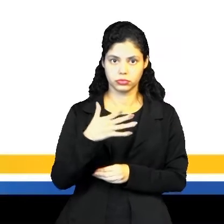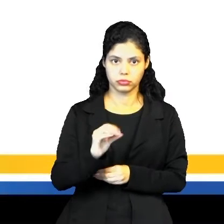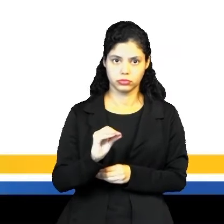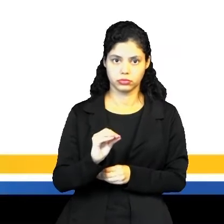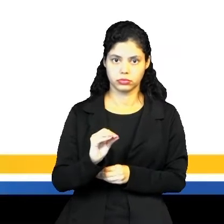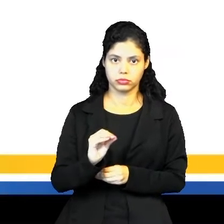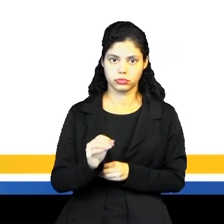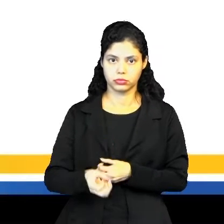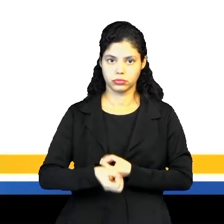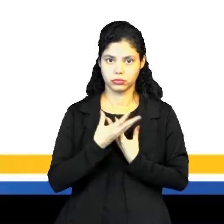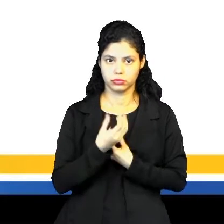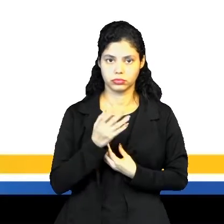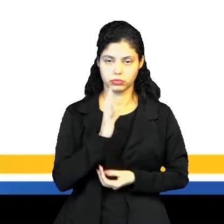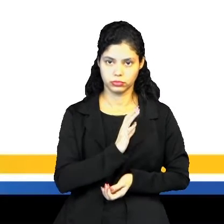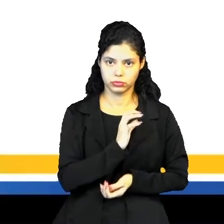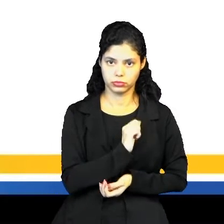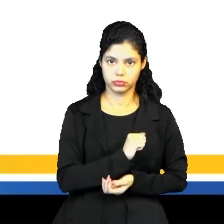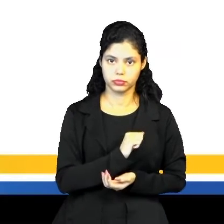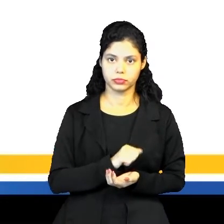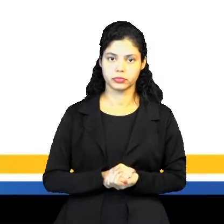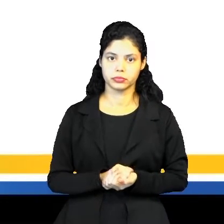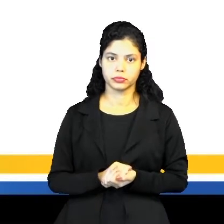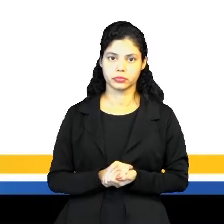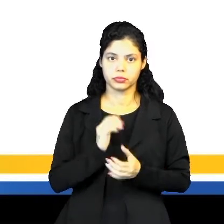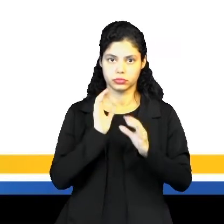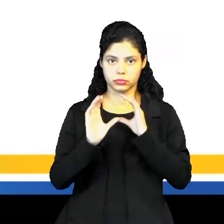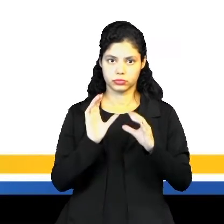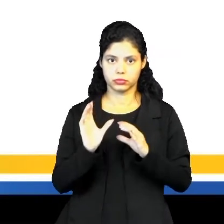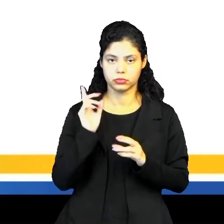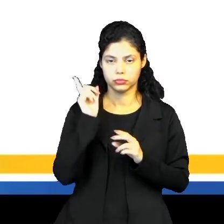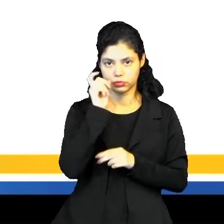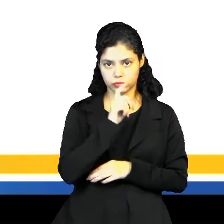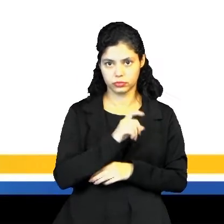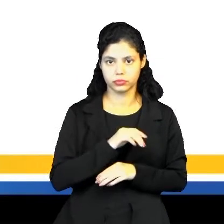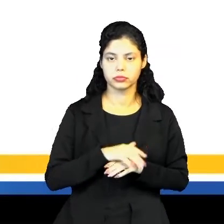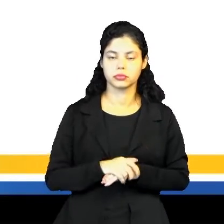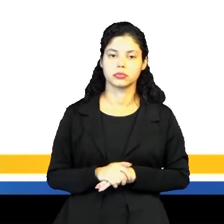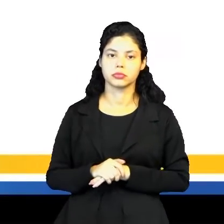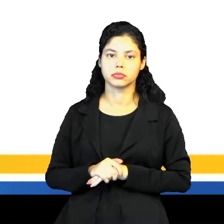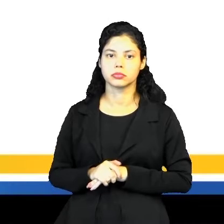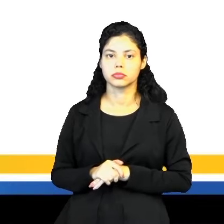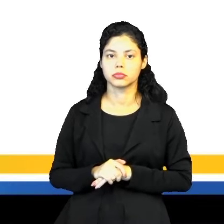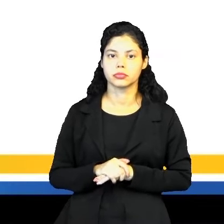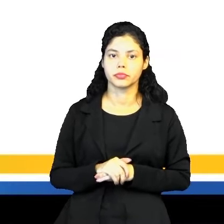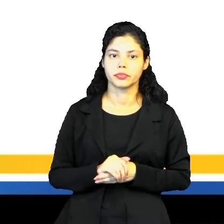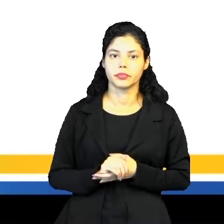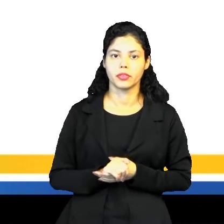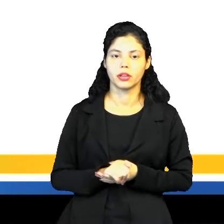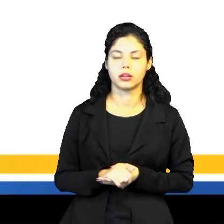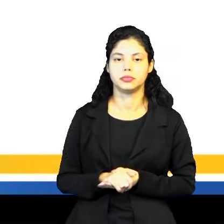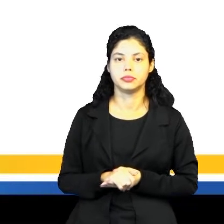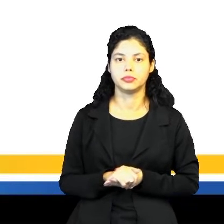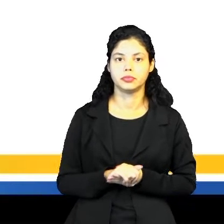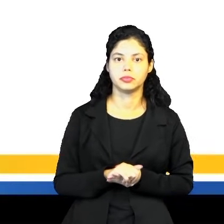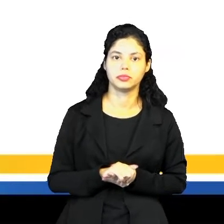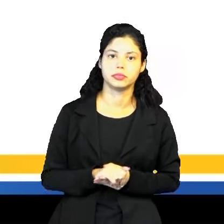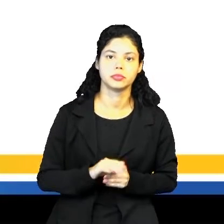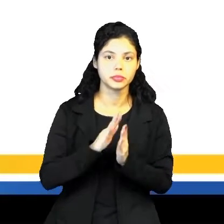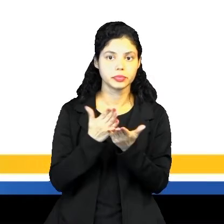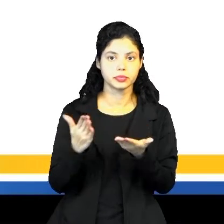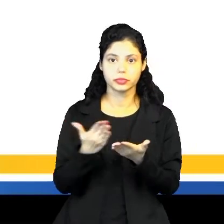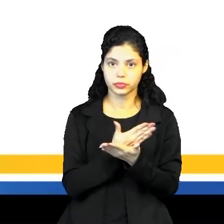de amor e uma canção desesperada, tá? Então, galera, esse 20 poemas de amor e uma canção desesperada, ele é um